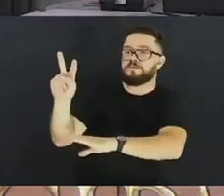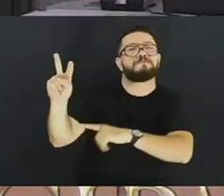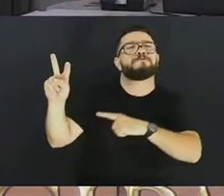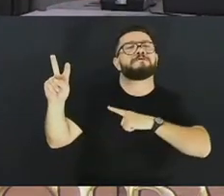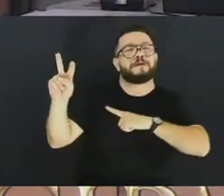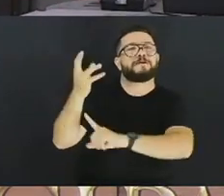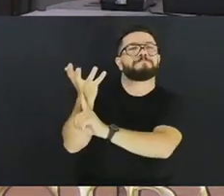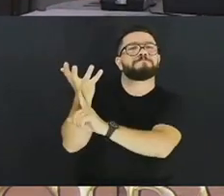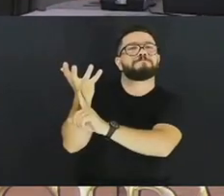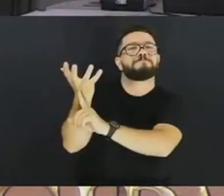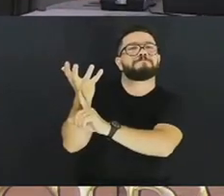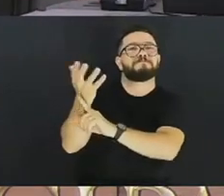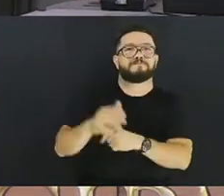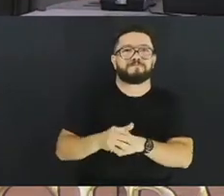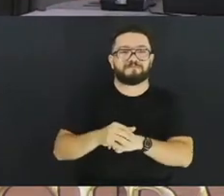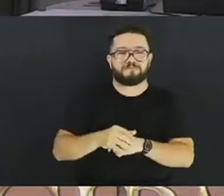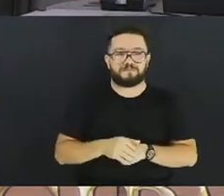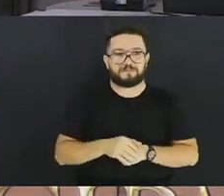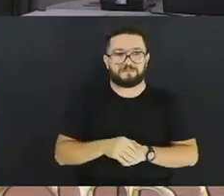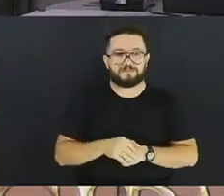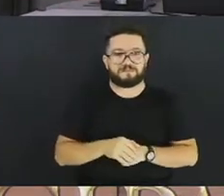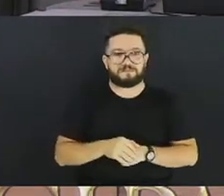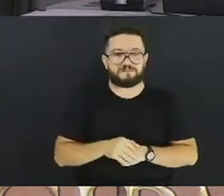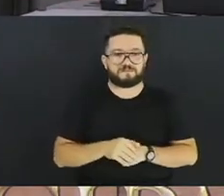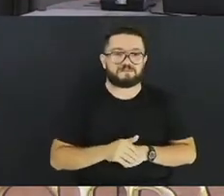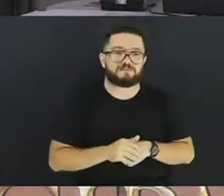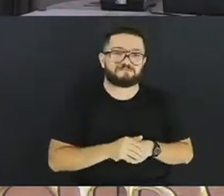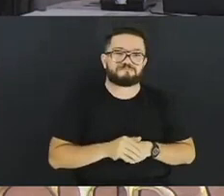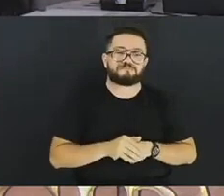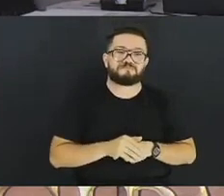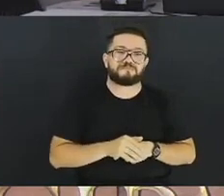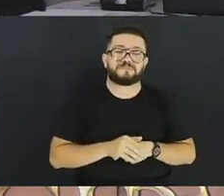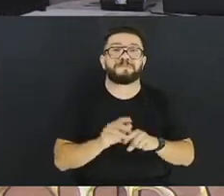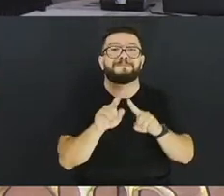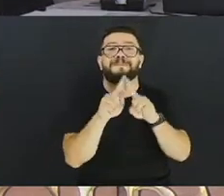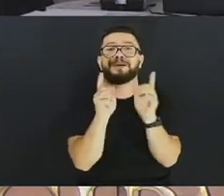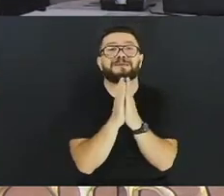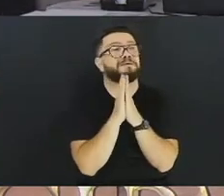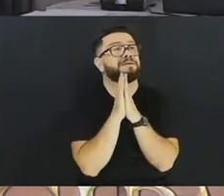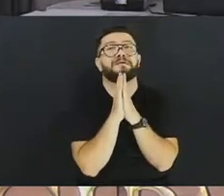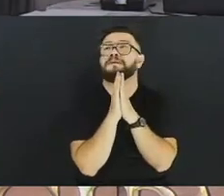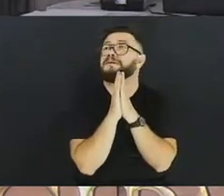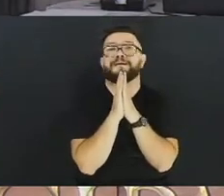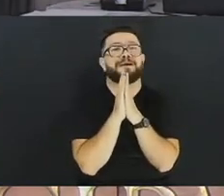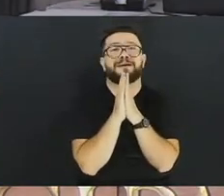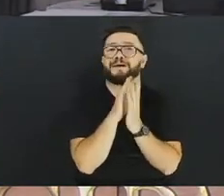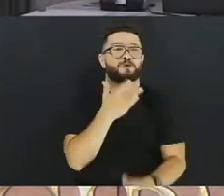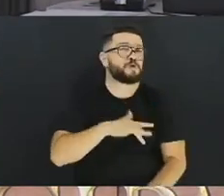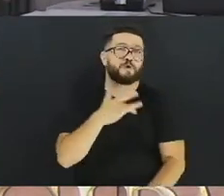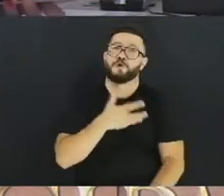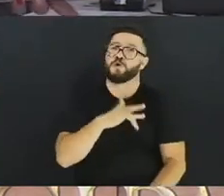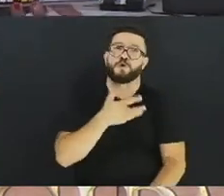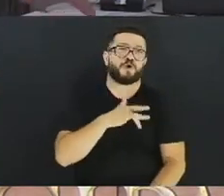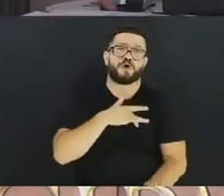e façam bosques com a araucária. Mas não me deixe essa pobre coitada com 4, 5 galinhos